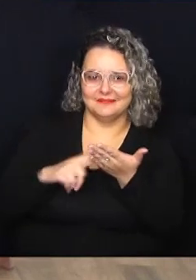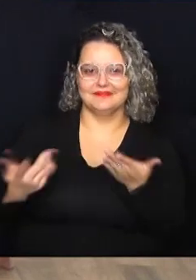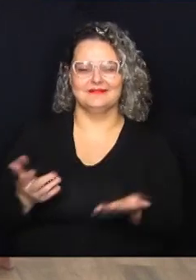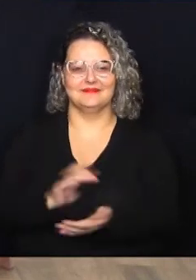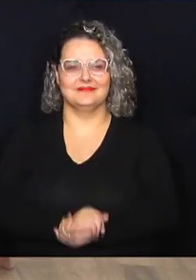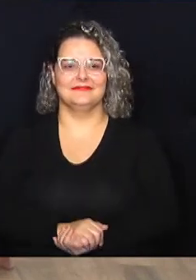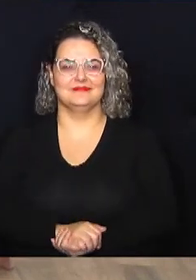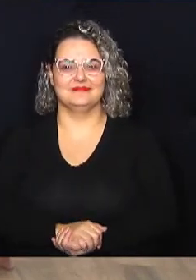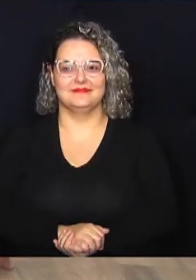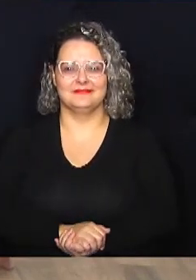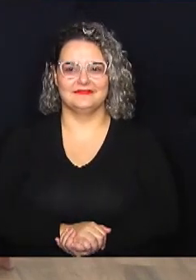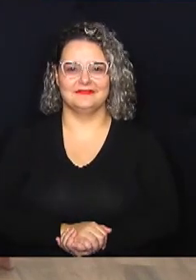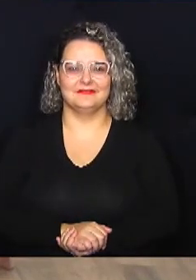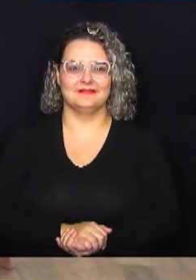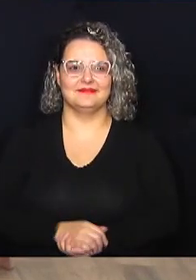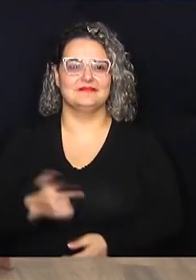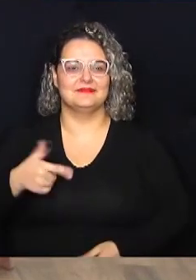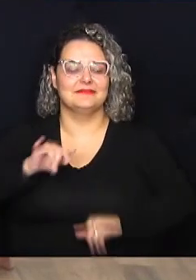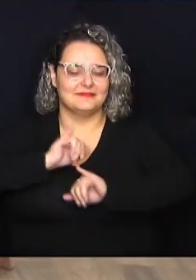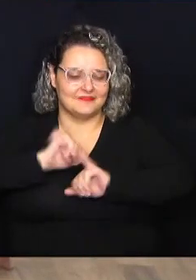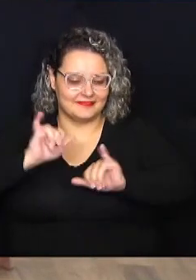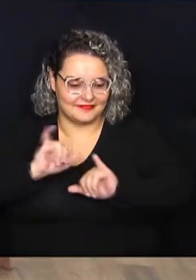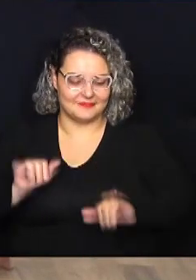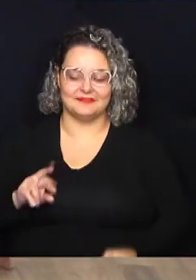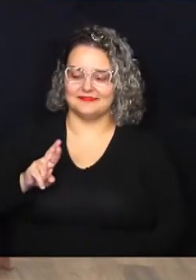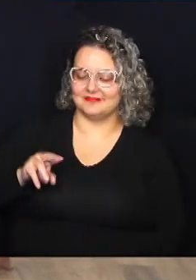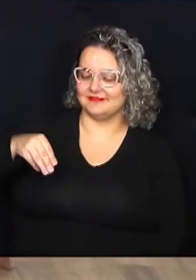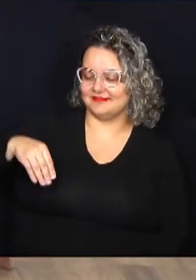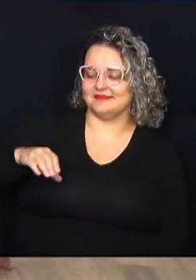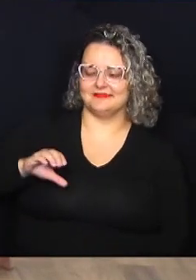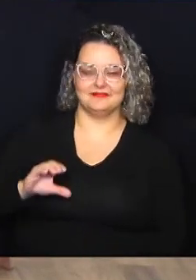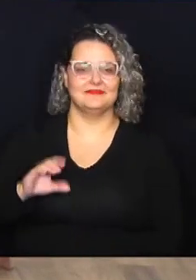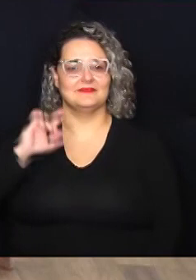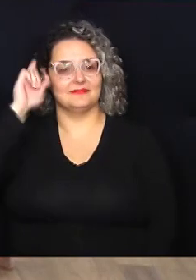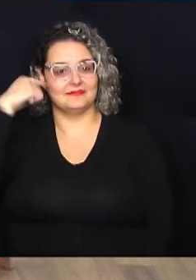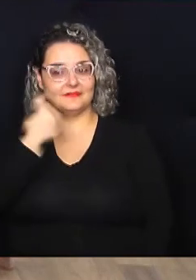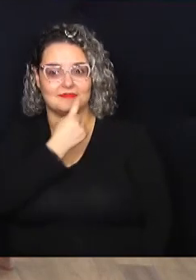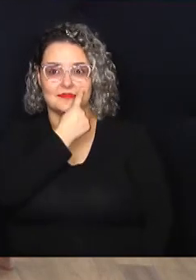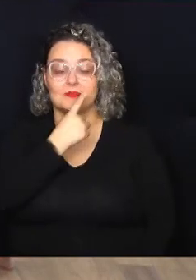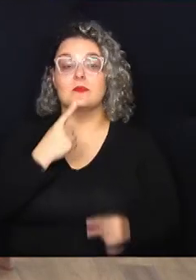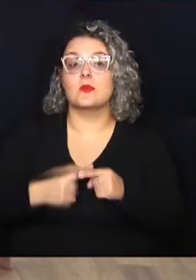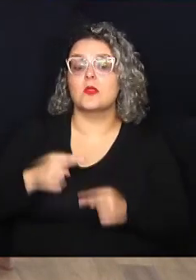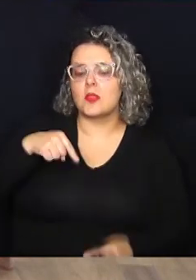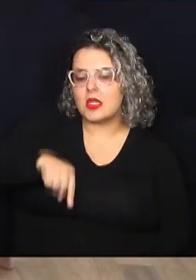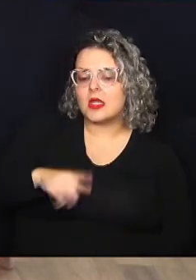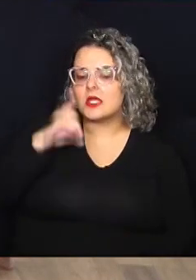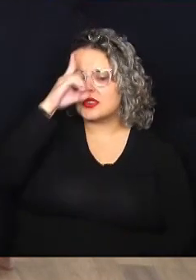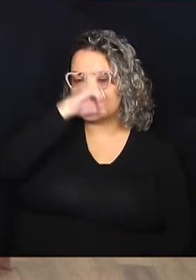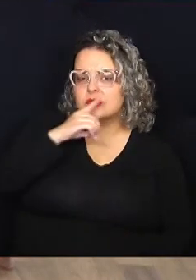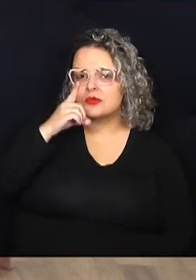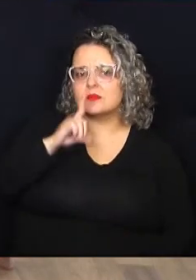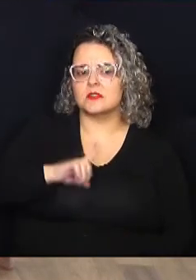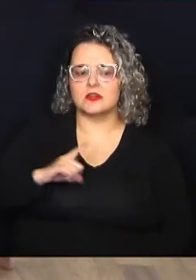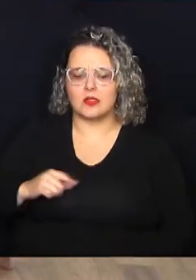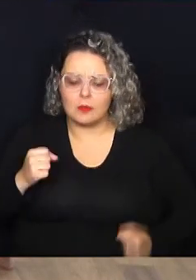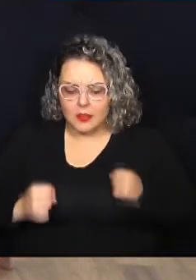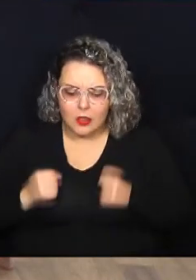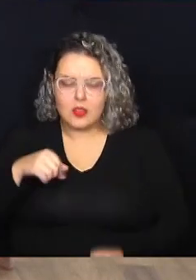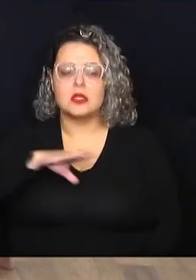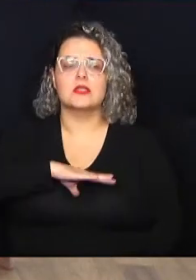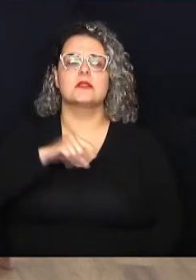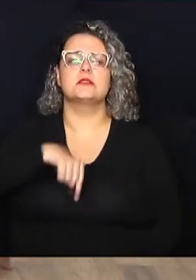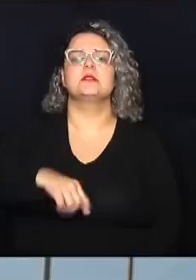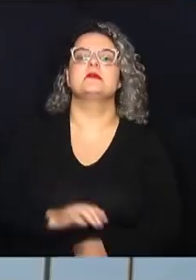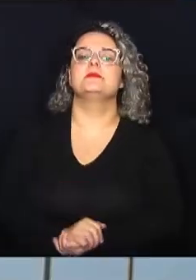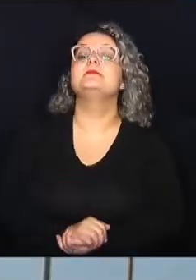a gente segue agora com as notícias aqui da Metrópole de Campinas menina Porque neste domingo tem uma corrida aqui na cidade é a gente